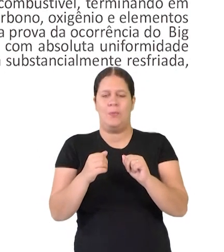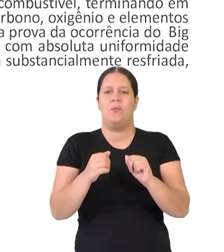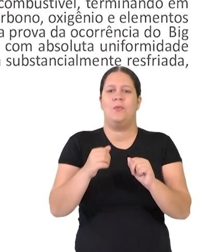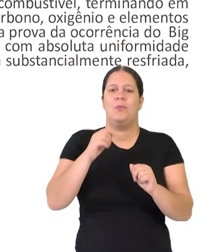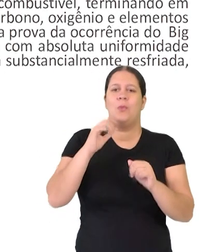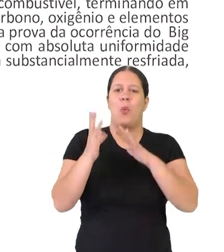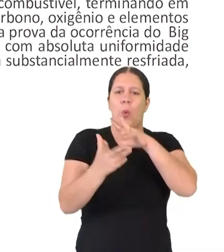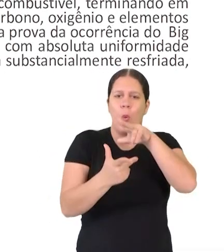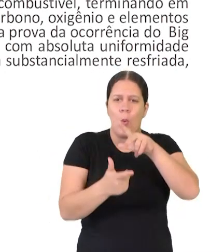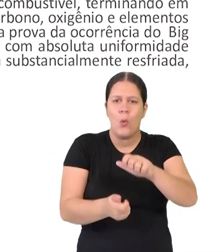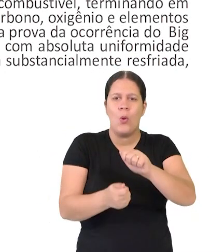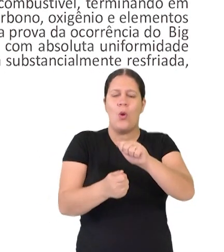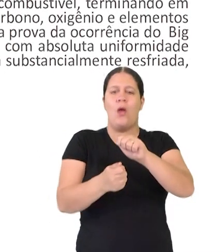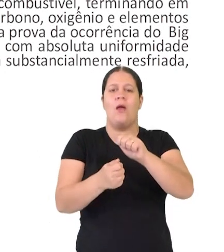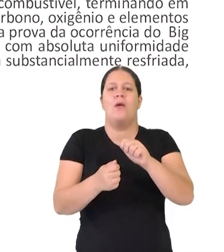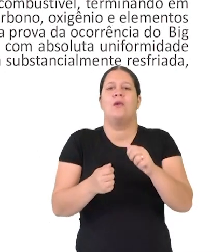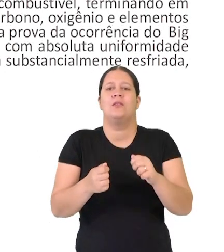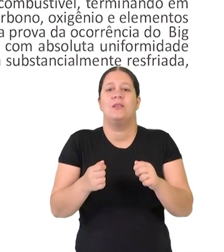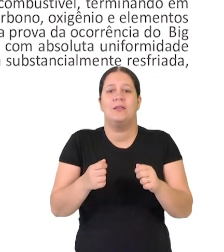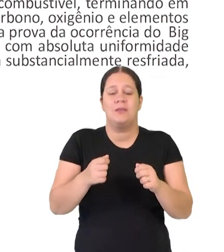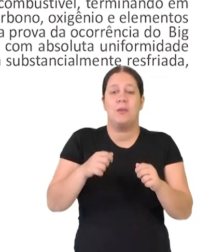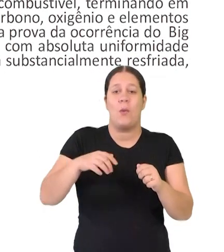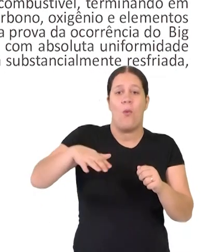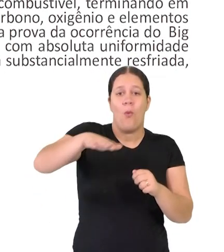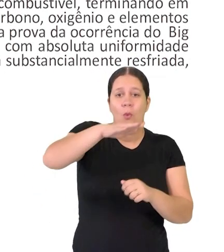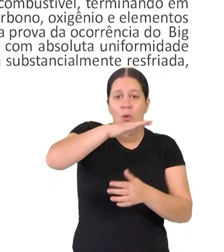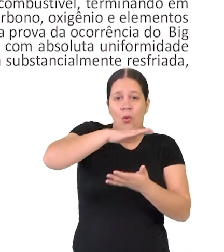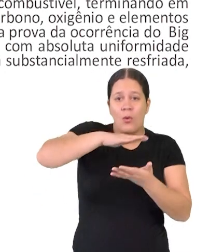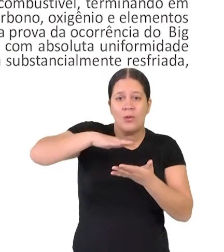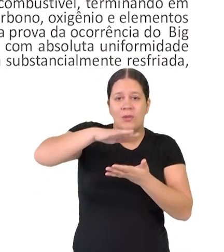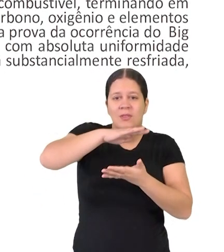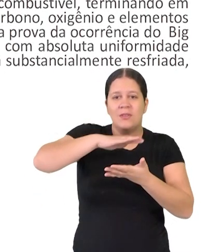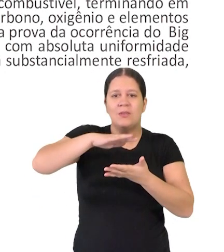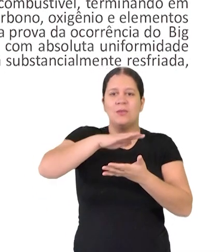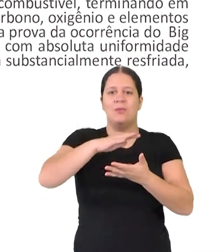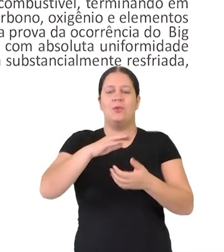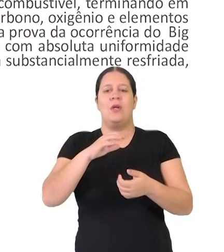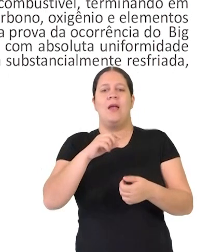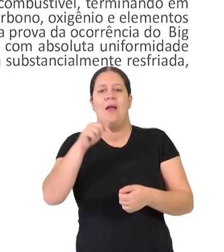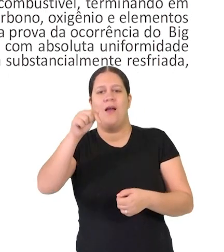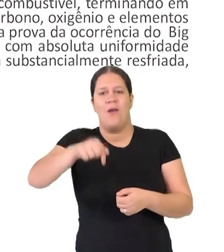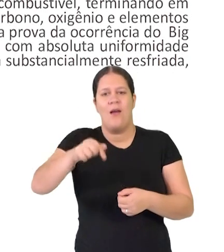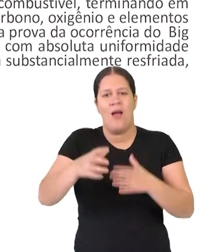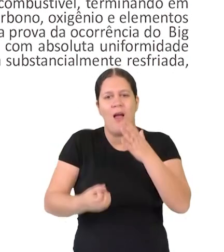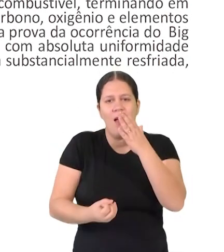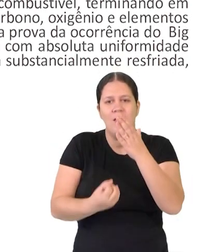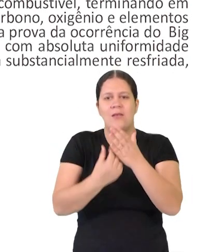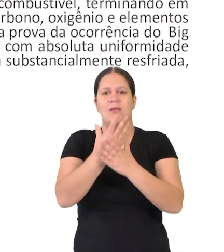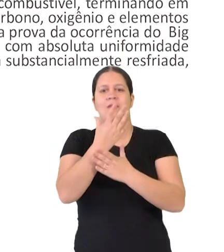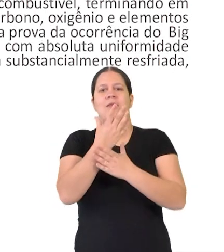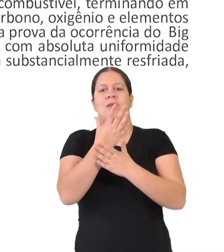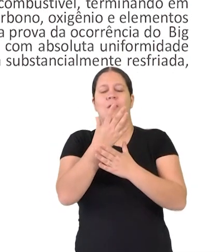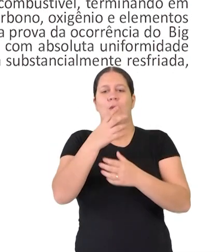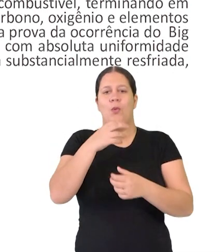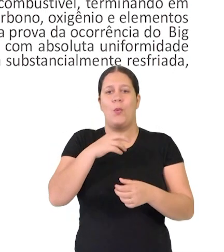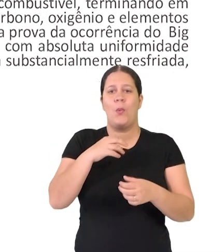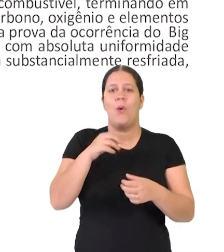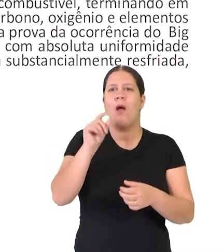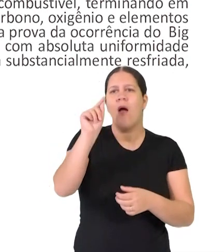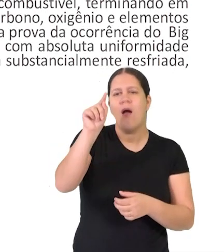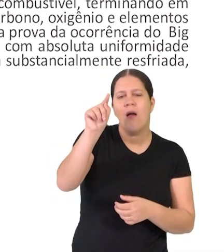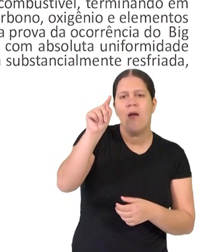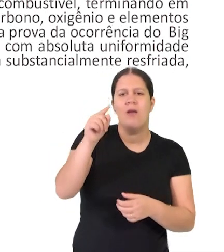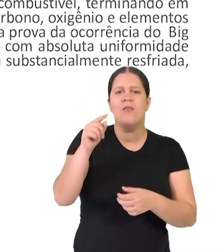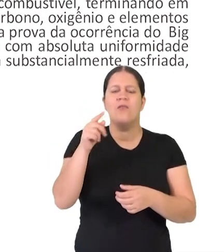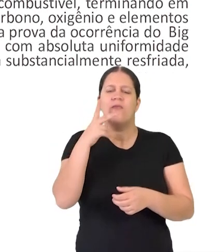metro cúbico. Ou seja, uma espécie de ovo cósmico reminiscente dos mitos da criação de muitas culturas. O que ele está querendo